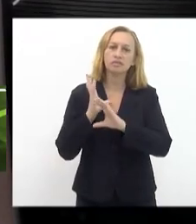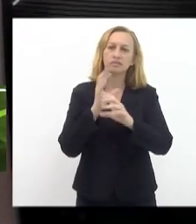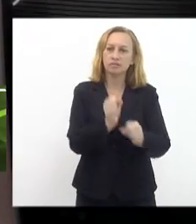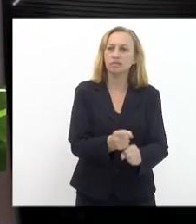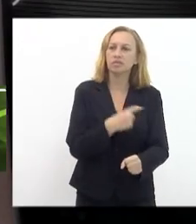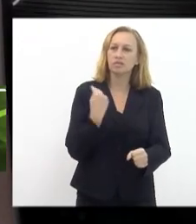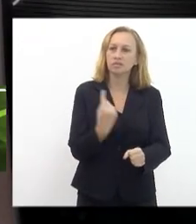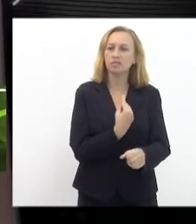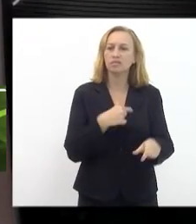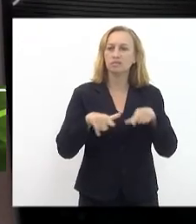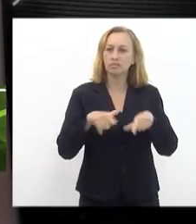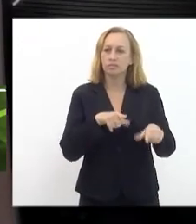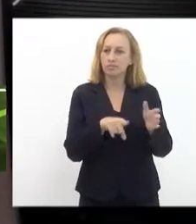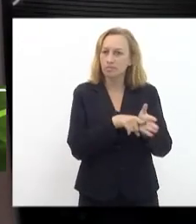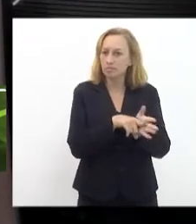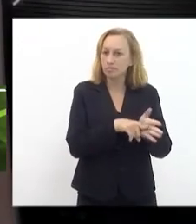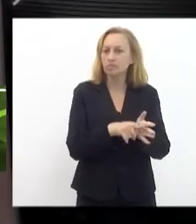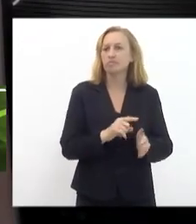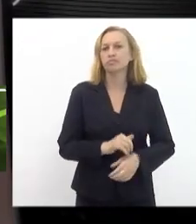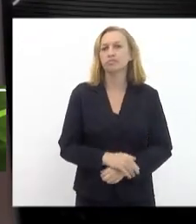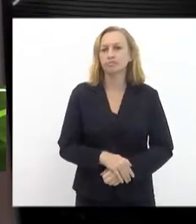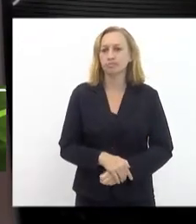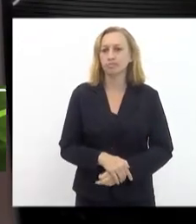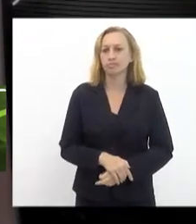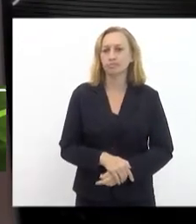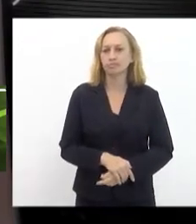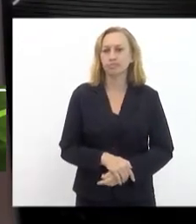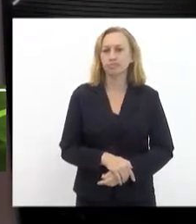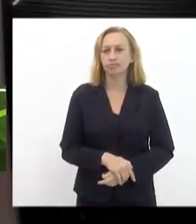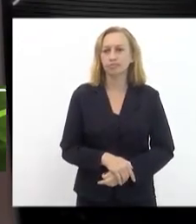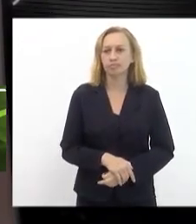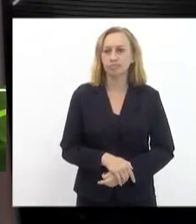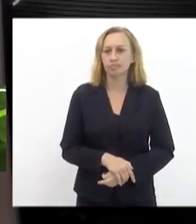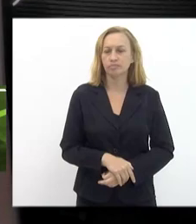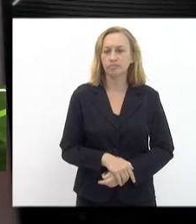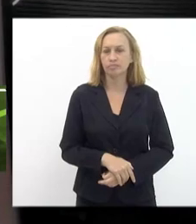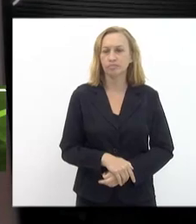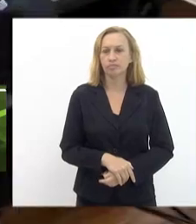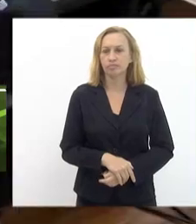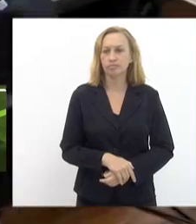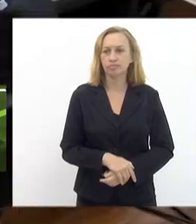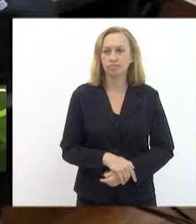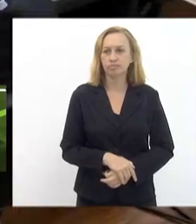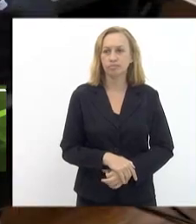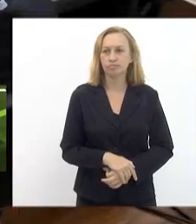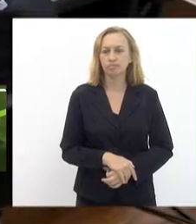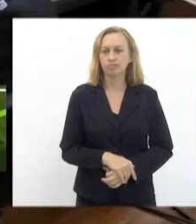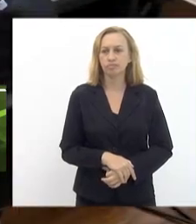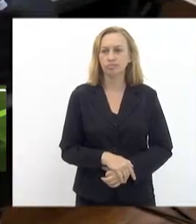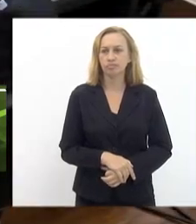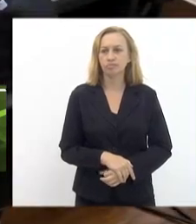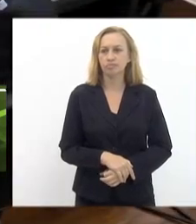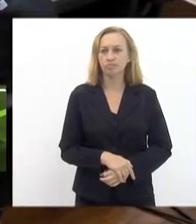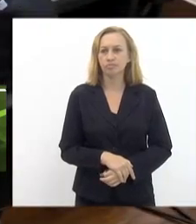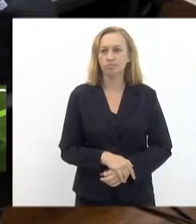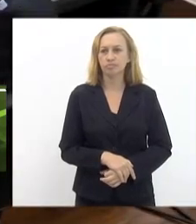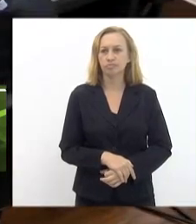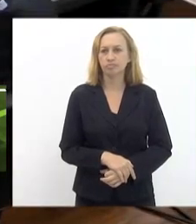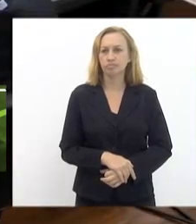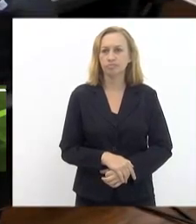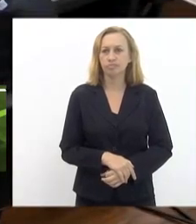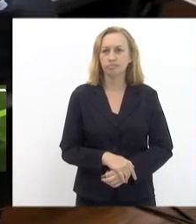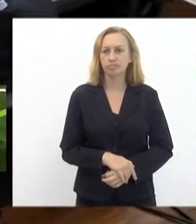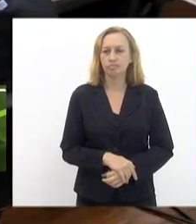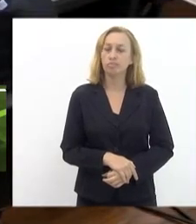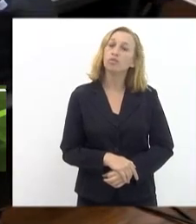fiscalização que é aquilo que receber tipo motivo de receber os